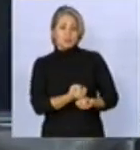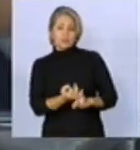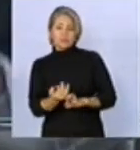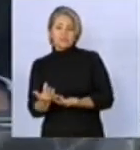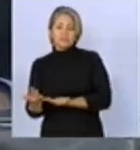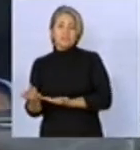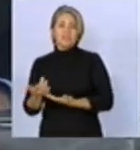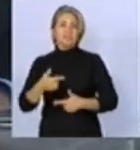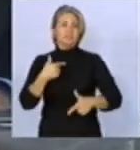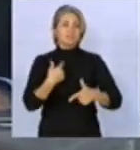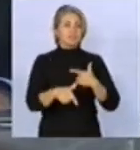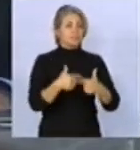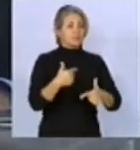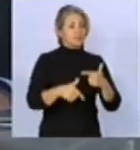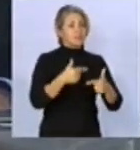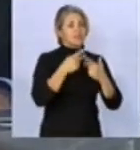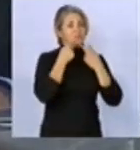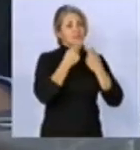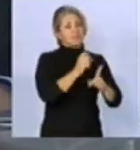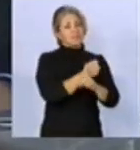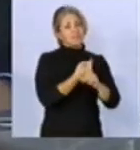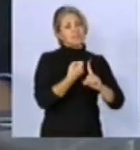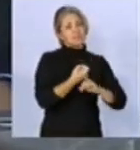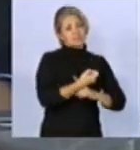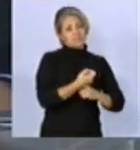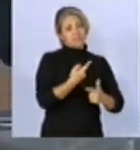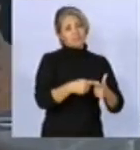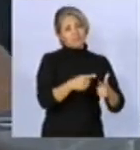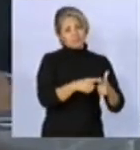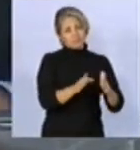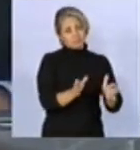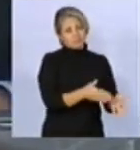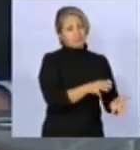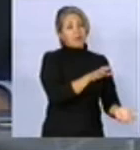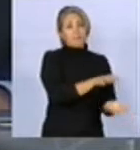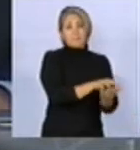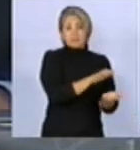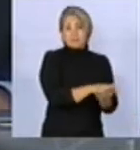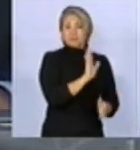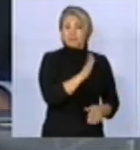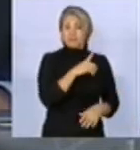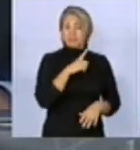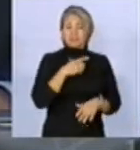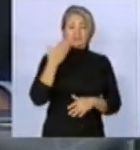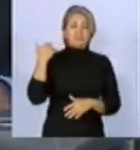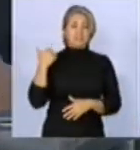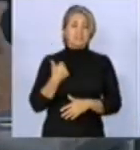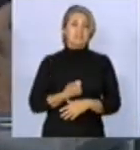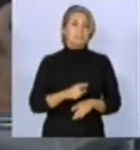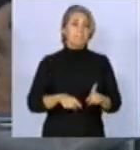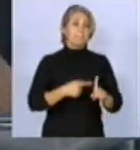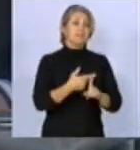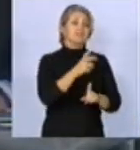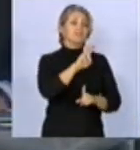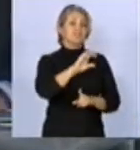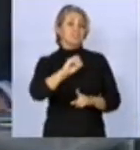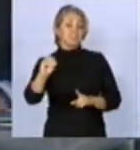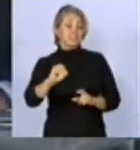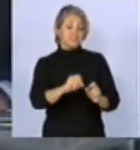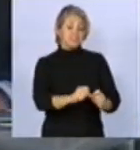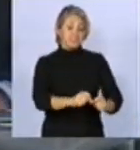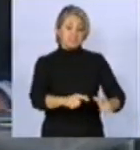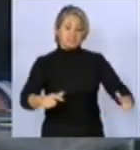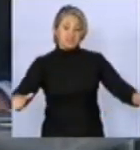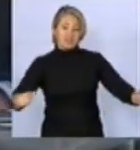emprego como o seu Gerson falou que é social que ajudam Nossa lá perna alguns já teve mais de 500 mil hectares de cana hoje tem